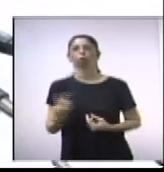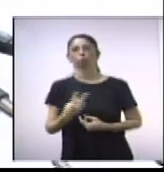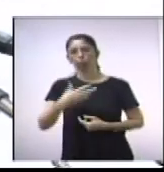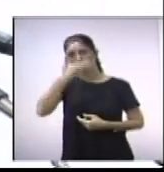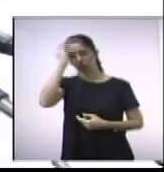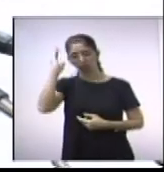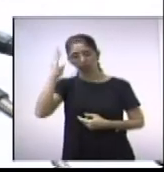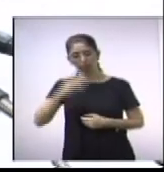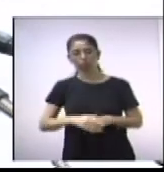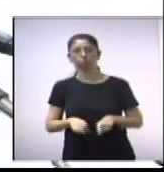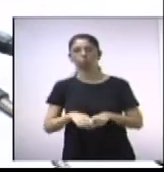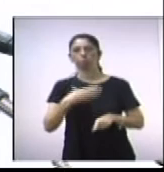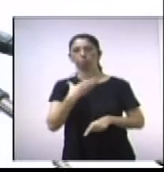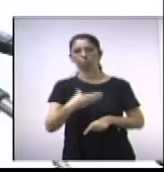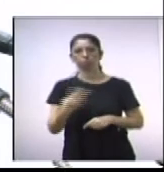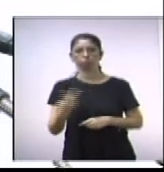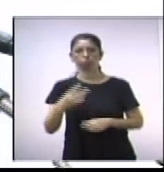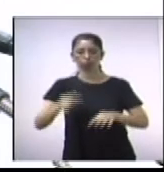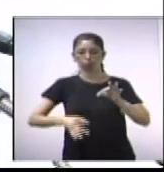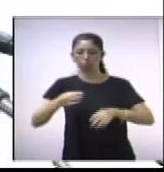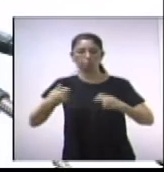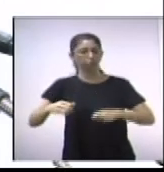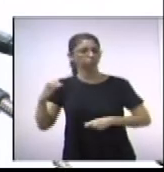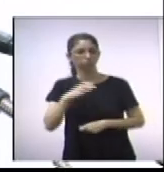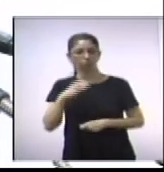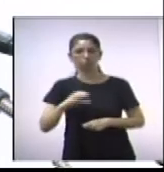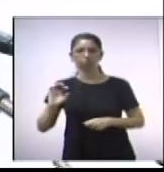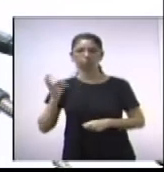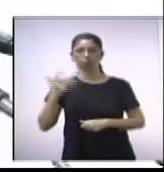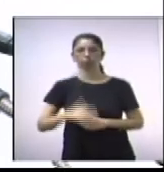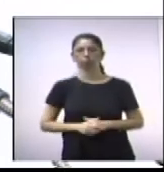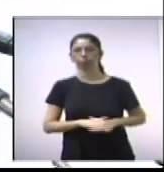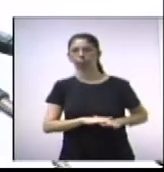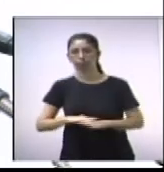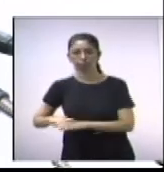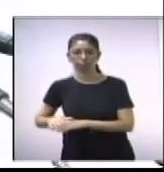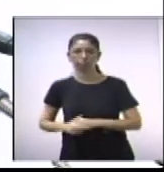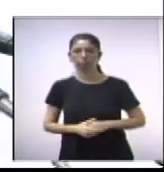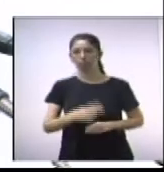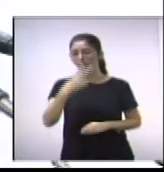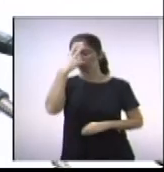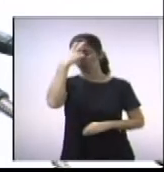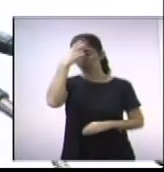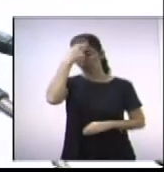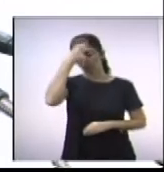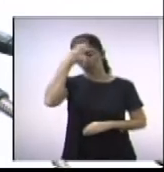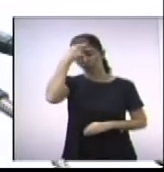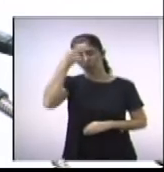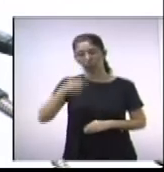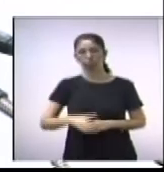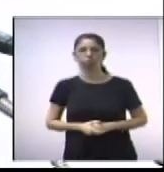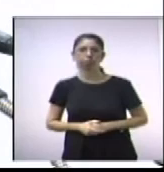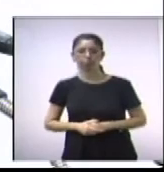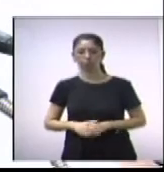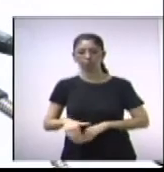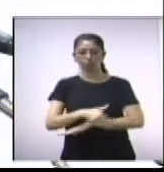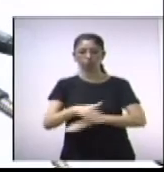Júnior e José Pavan Júnior. Número 201, do vereador Edilson Rodrigues, que requer ao Executivo as informações sobre a Operação Tapa